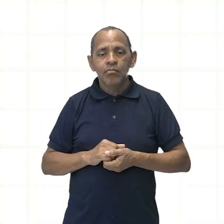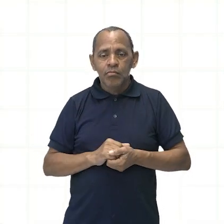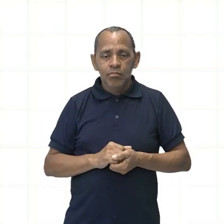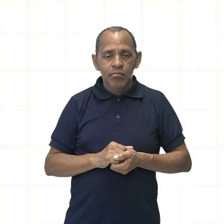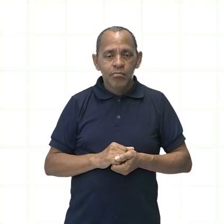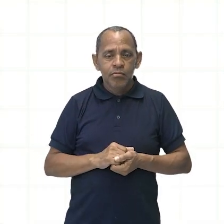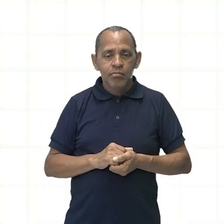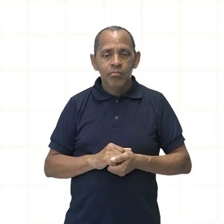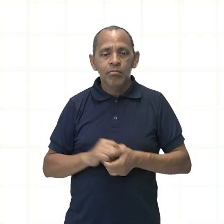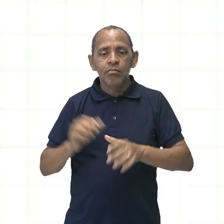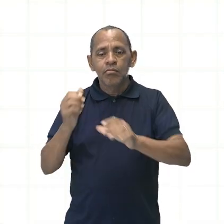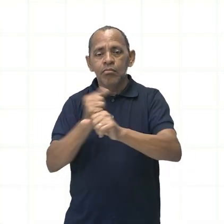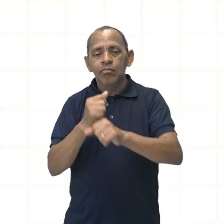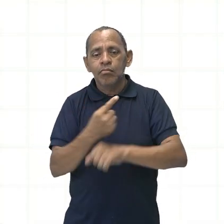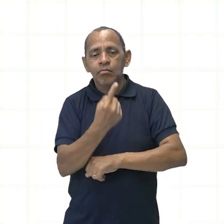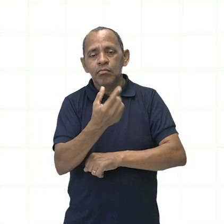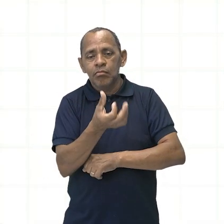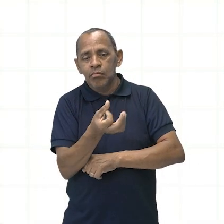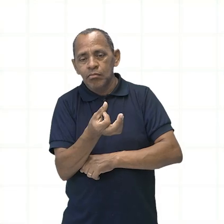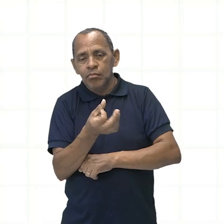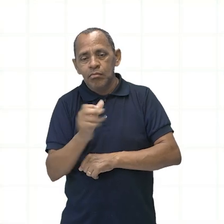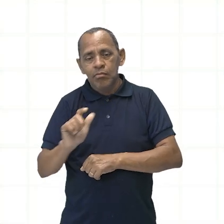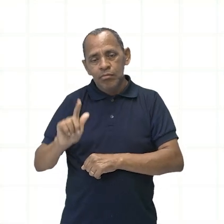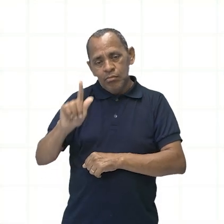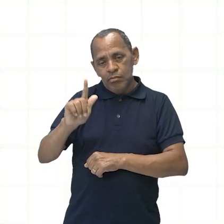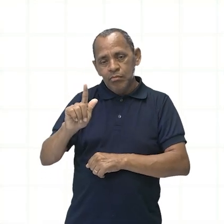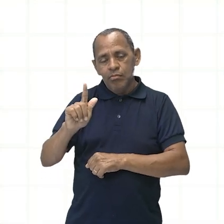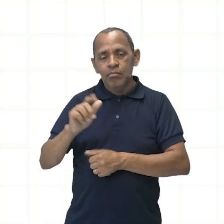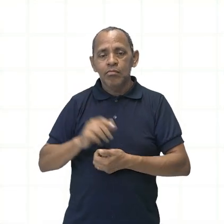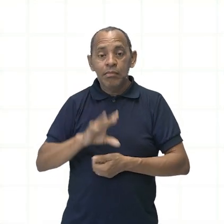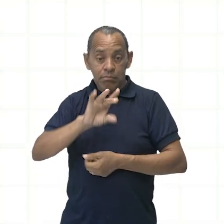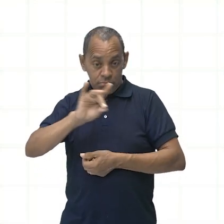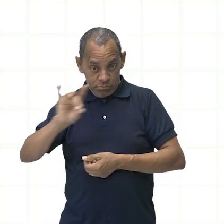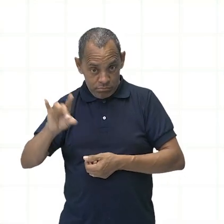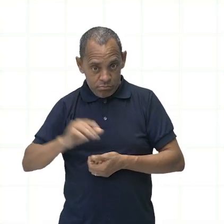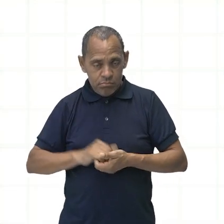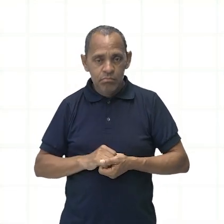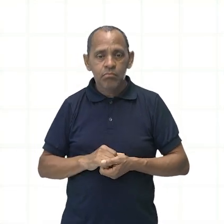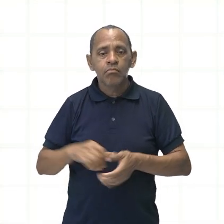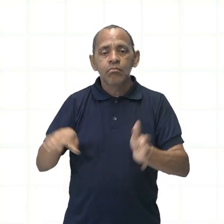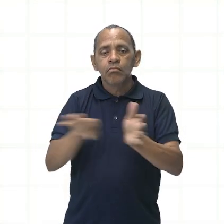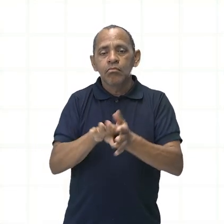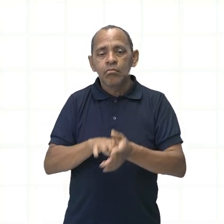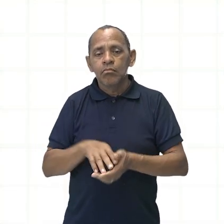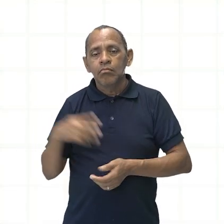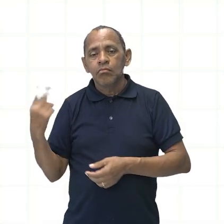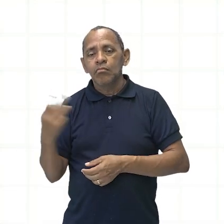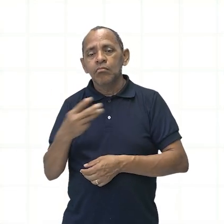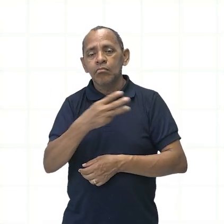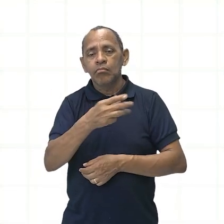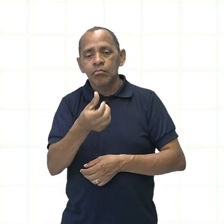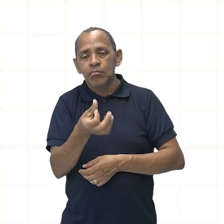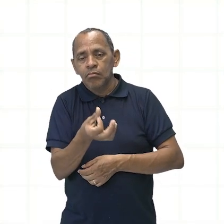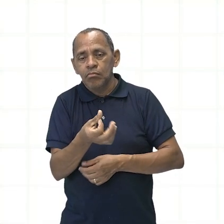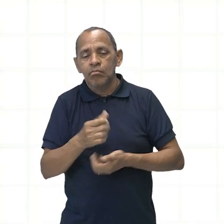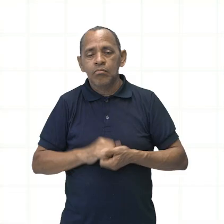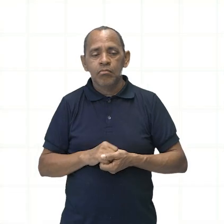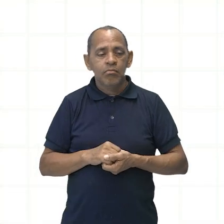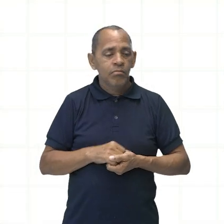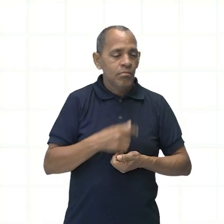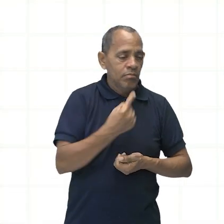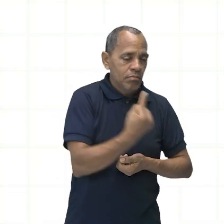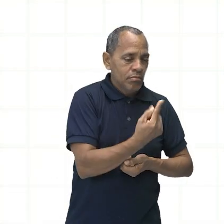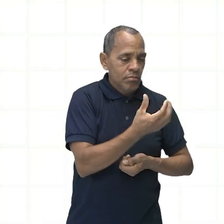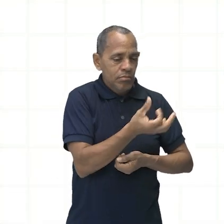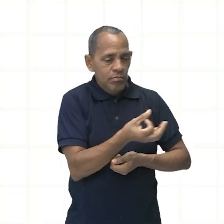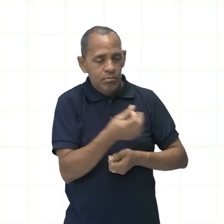molecular, que é igual a 16 gramas por mol. Para chegarmos ao valor de 32, multiplicamos 16